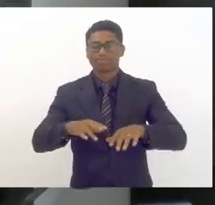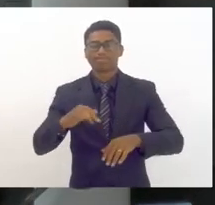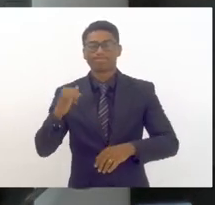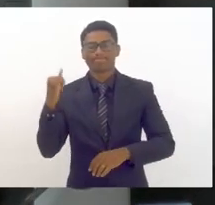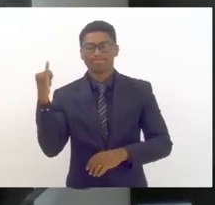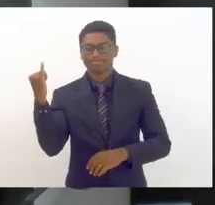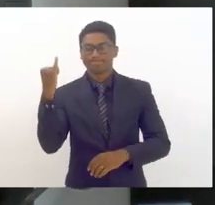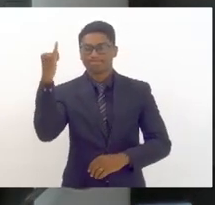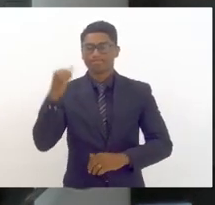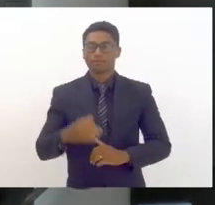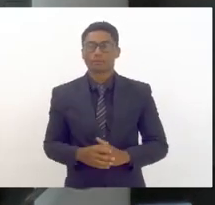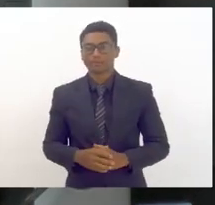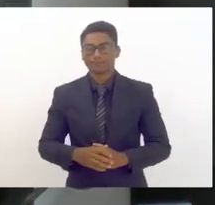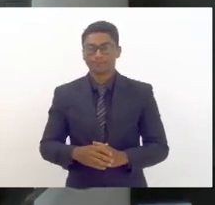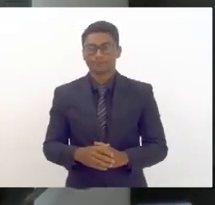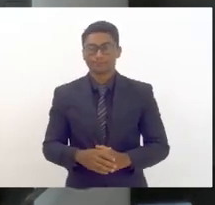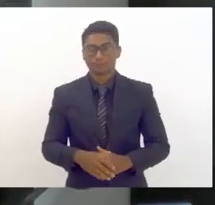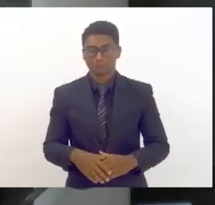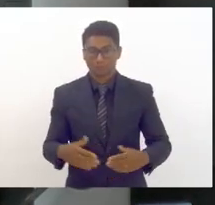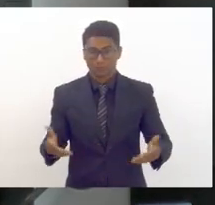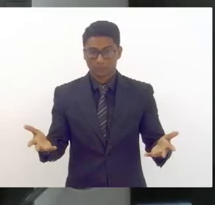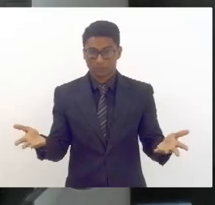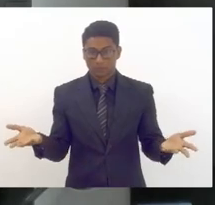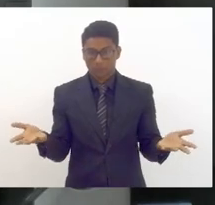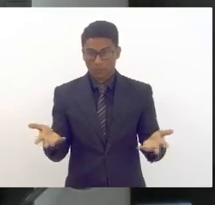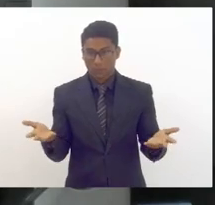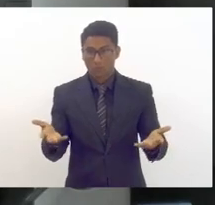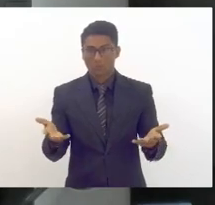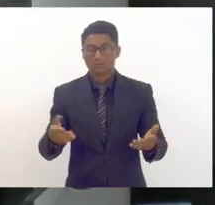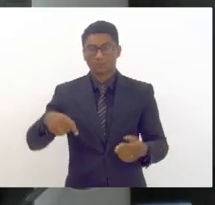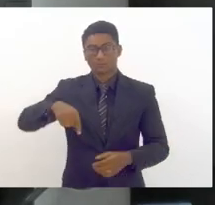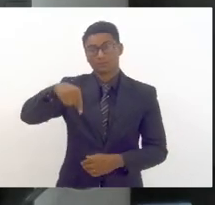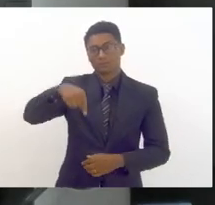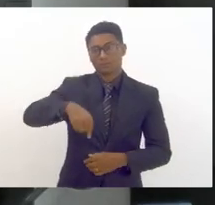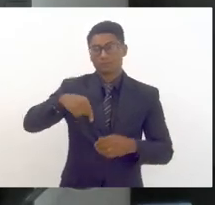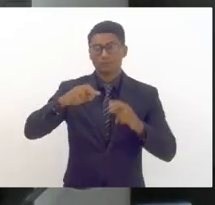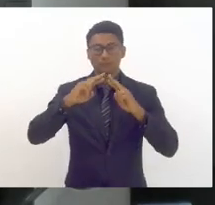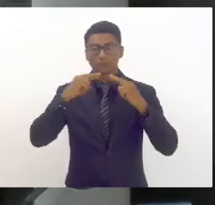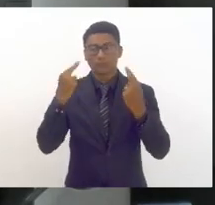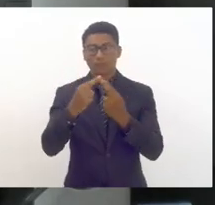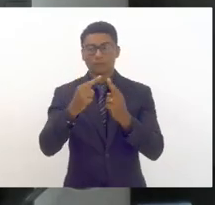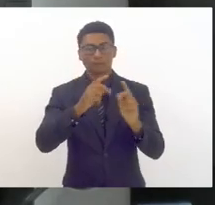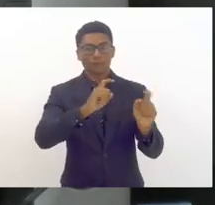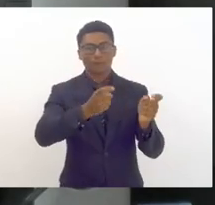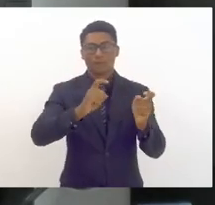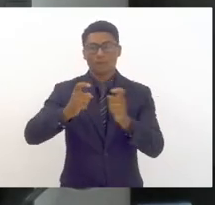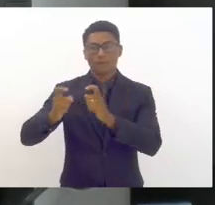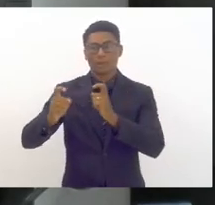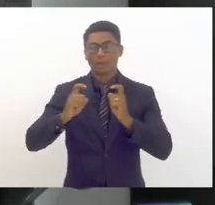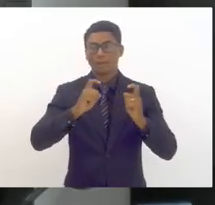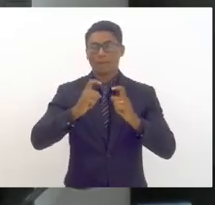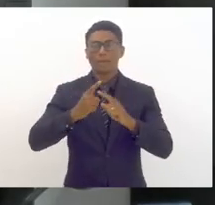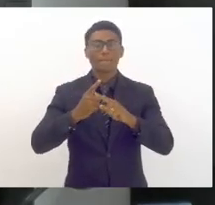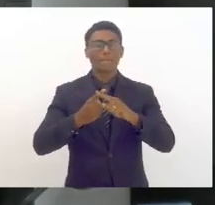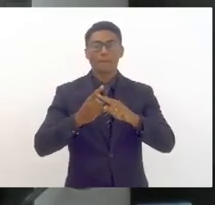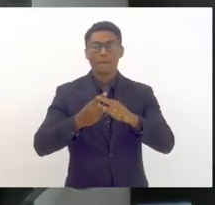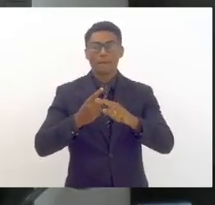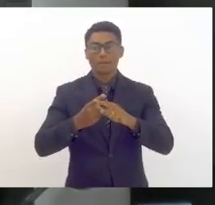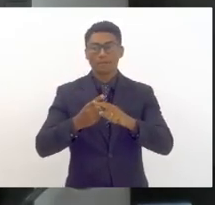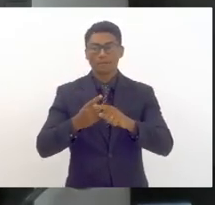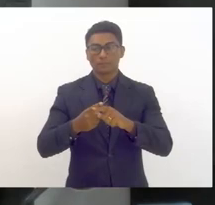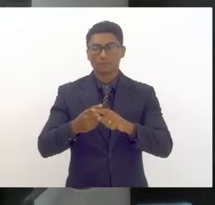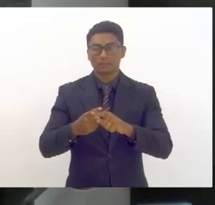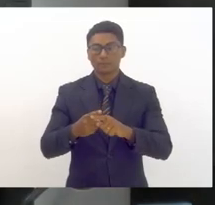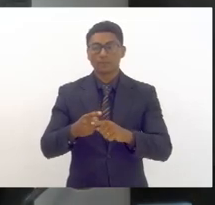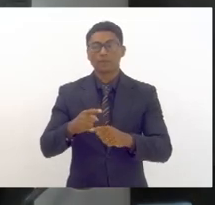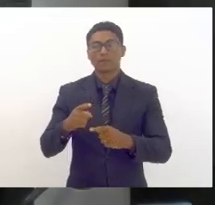ela hoje, não é, vem ser debatida em audiência pública, deputado, porque fui procurada pelas